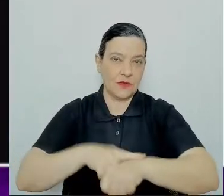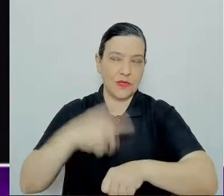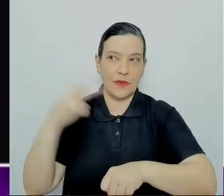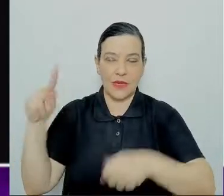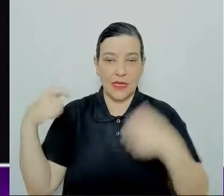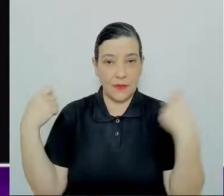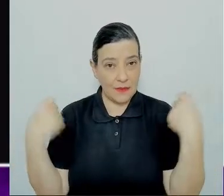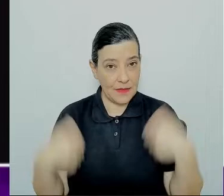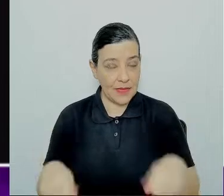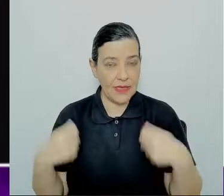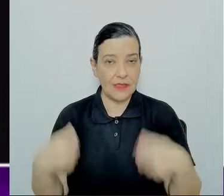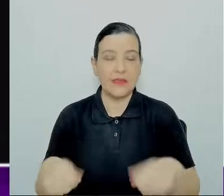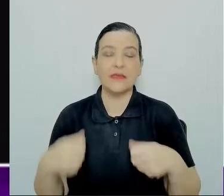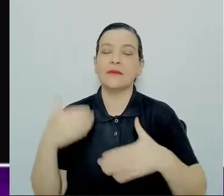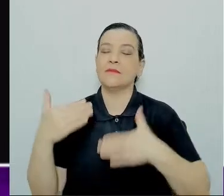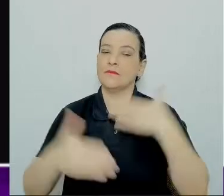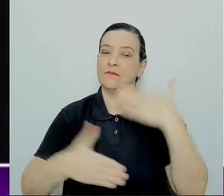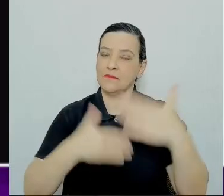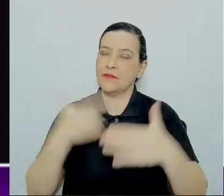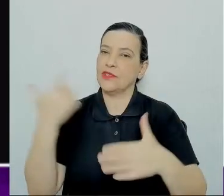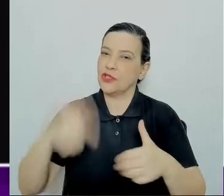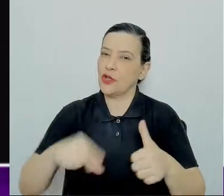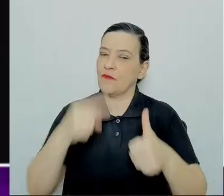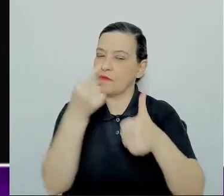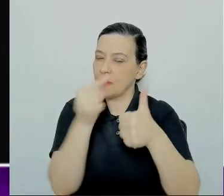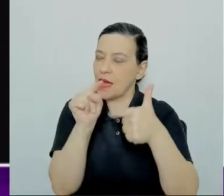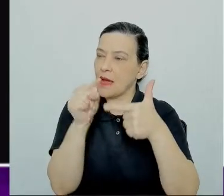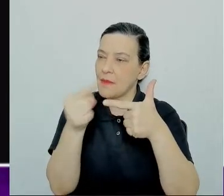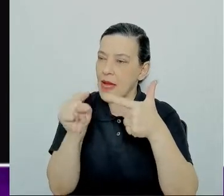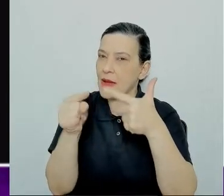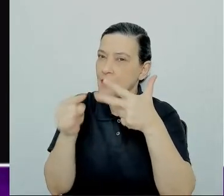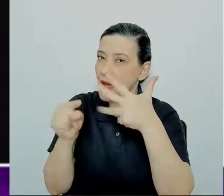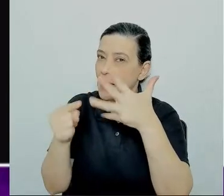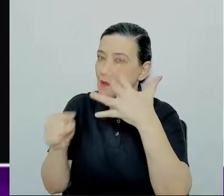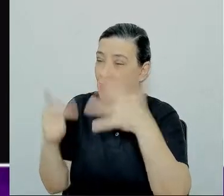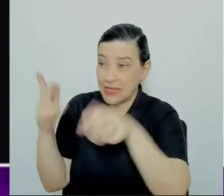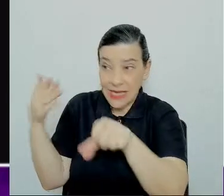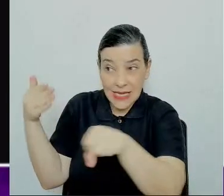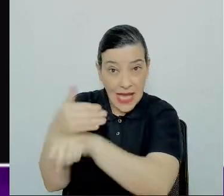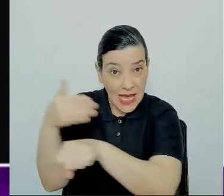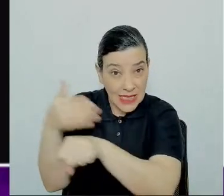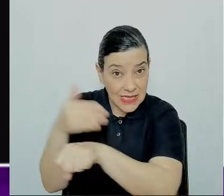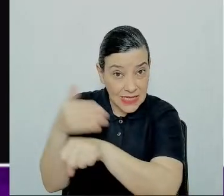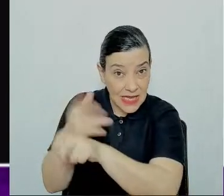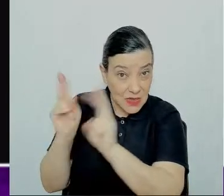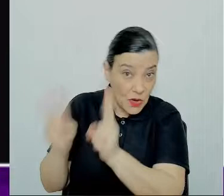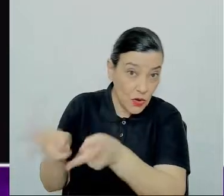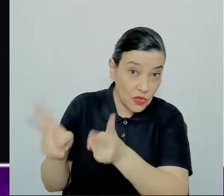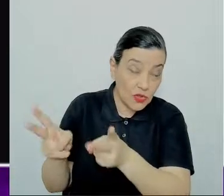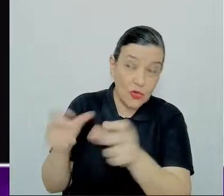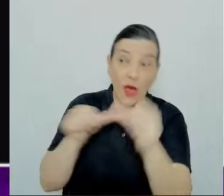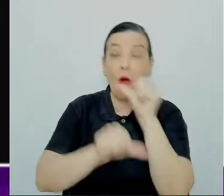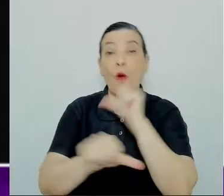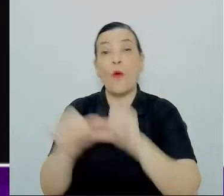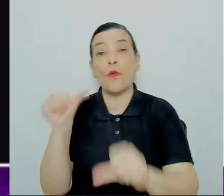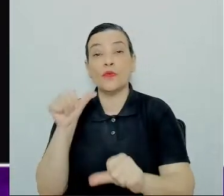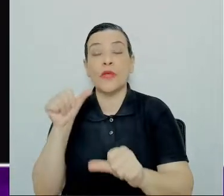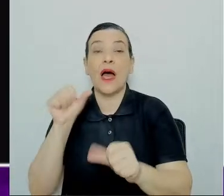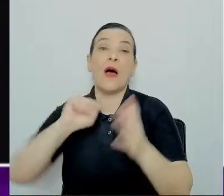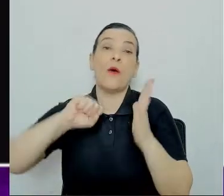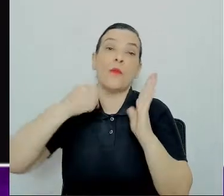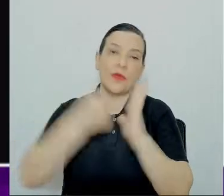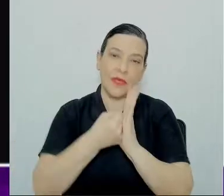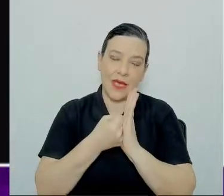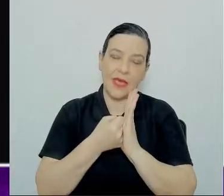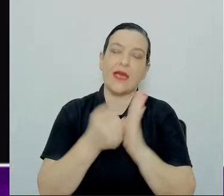e, por fim, reviso de tempos em tempos se esse acesso ainda deve ser permitido ou não. Então, aqui nós